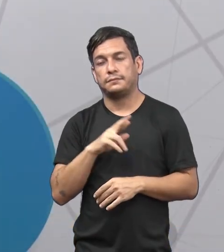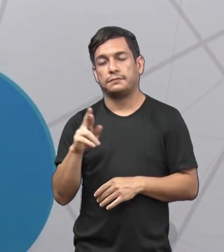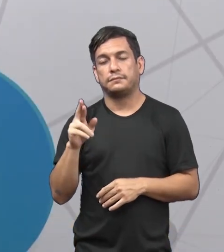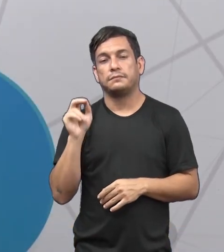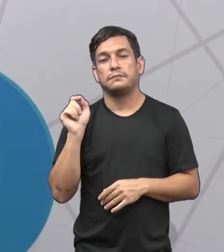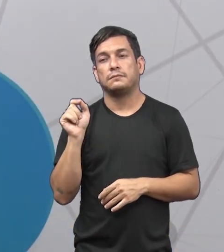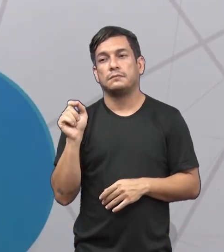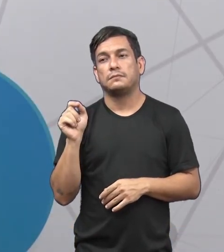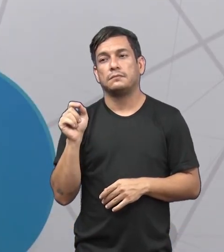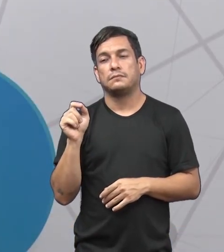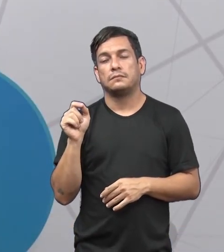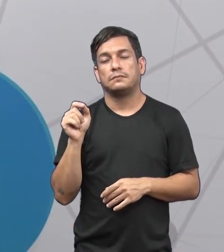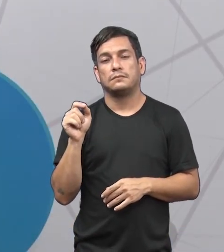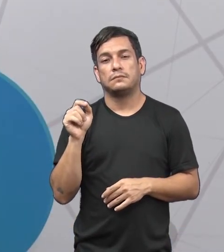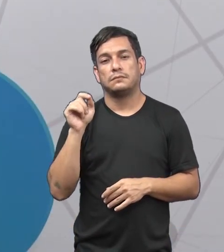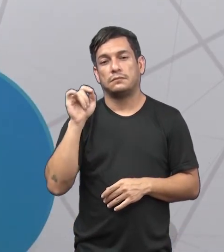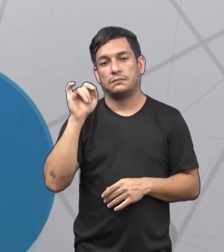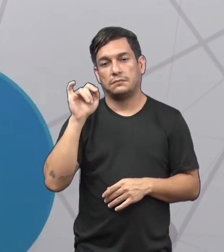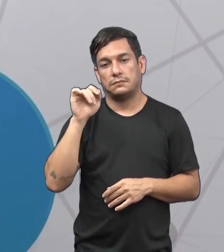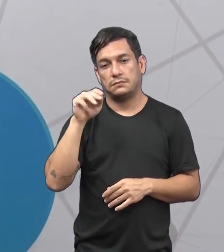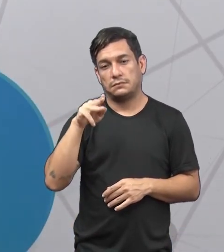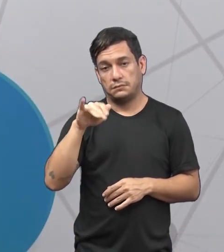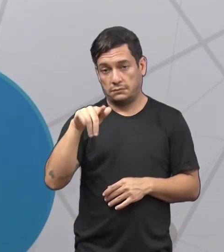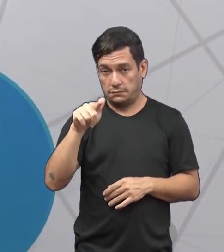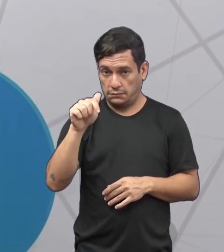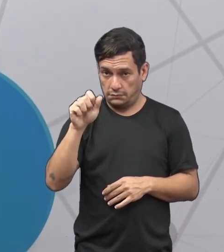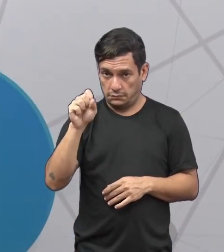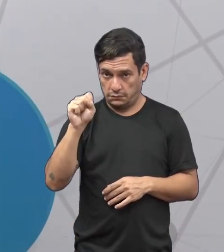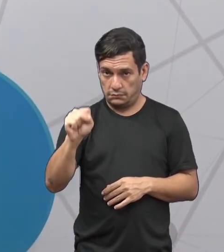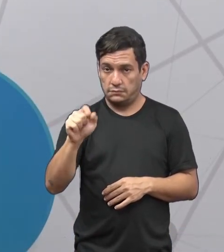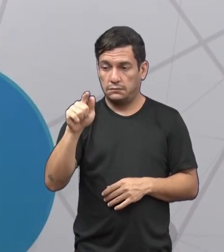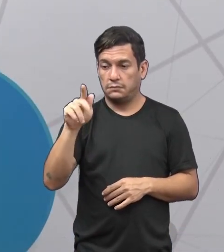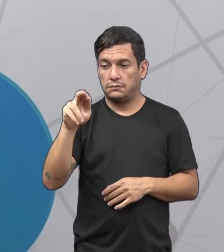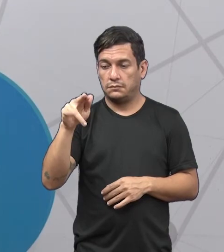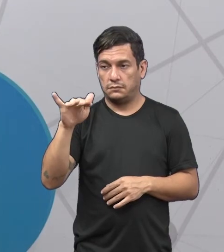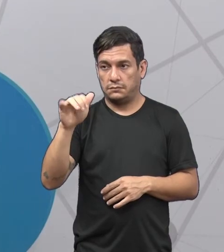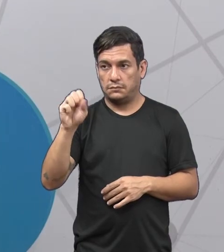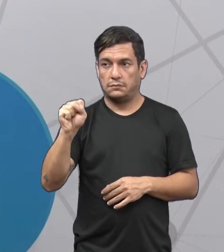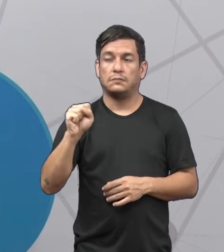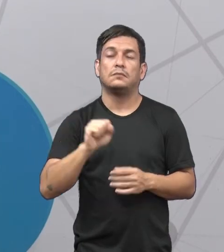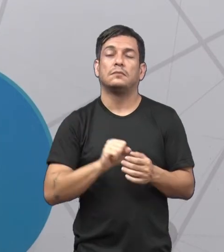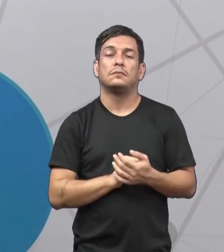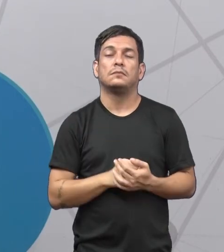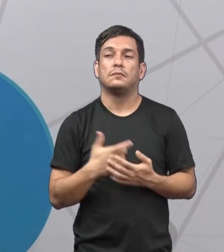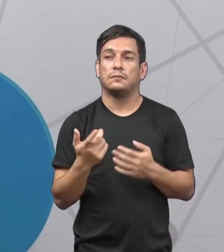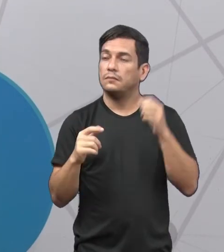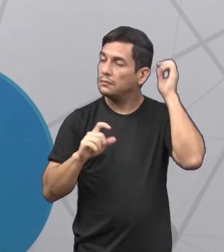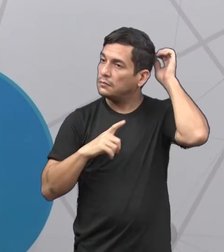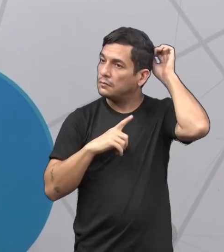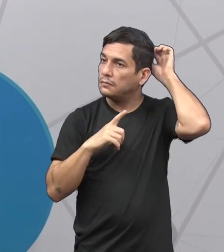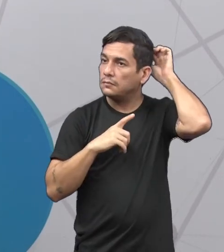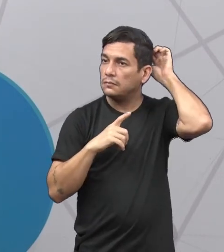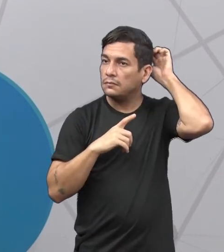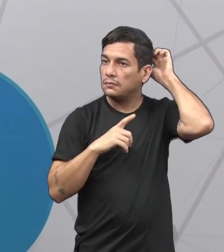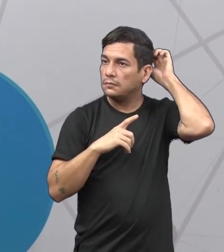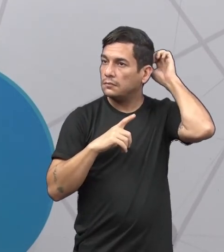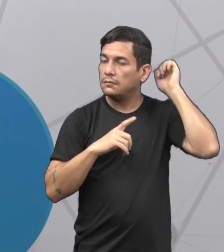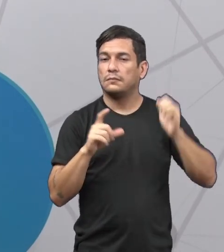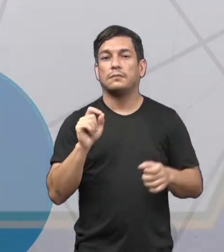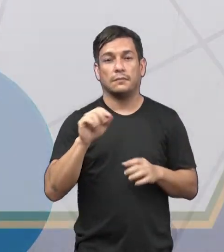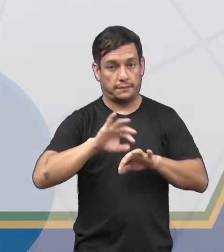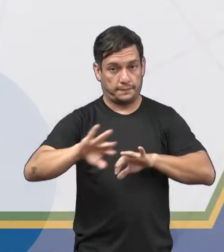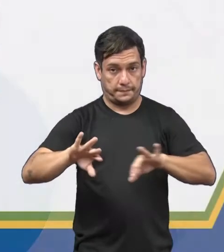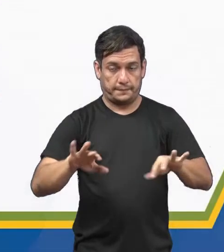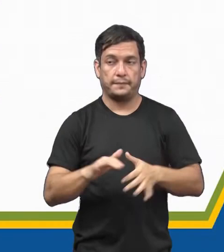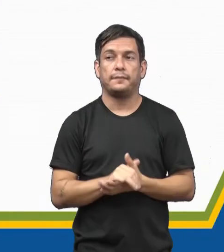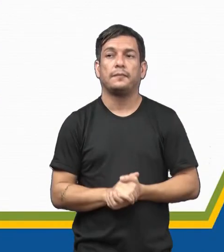nós tínhamos aí era eleito um representante de Minas. Então, houve essa